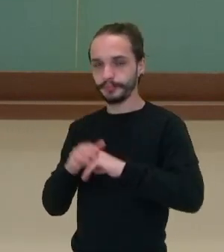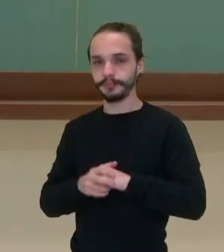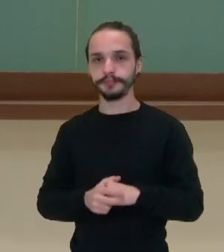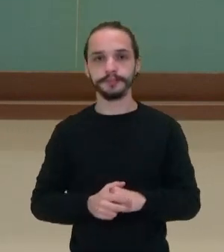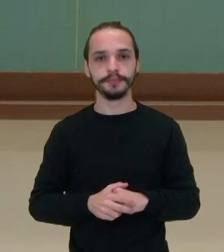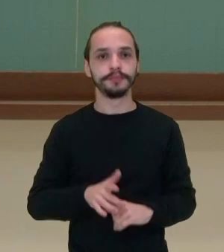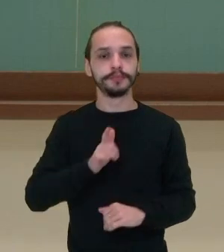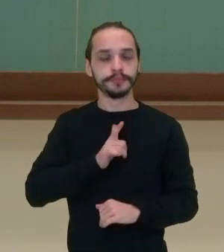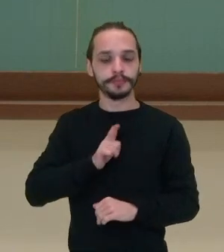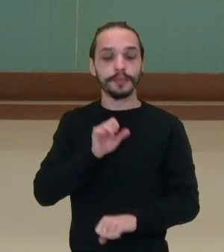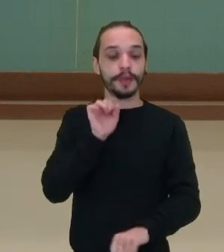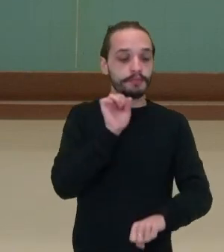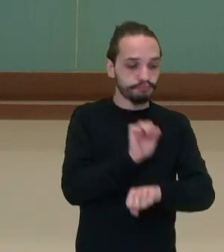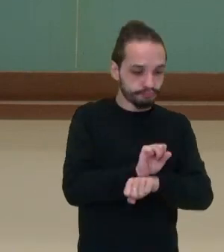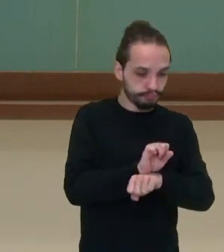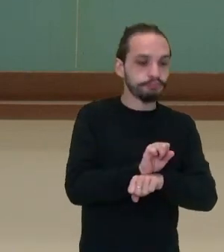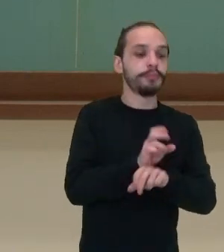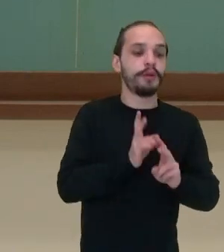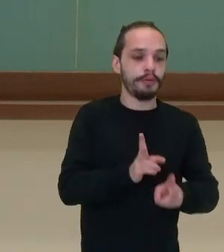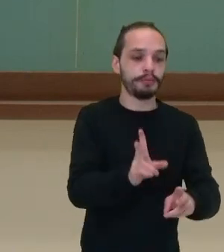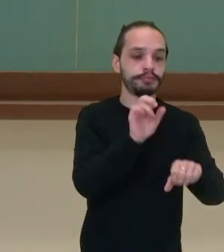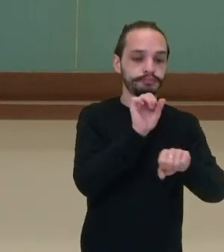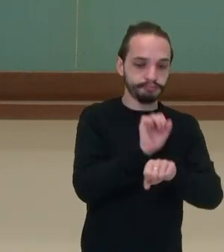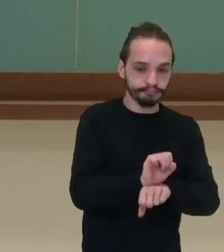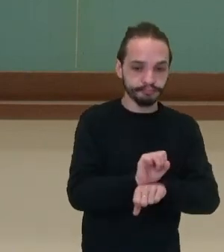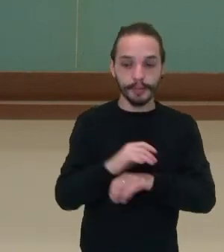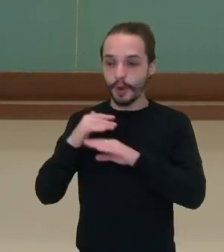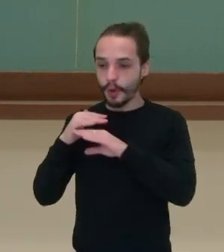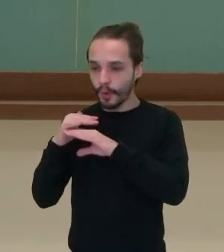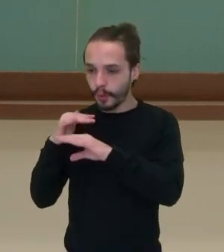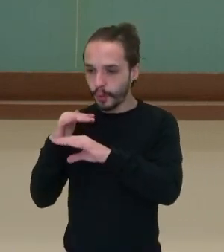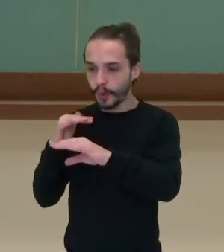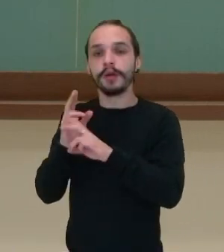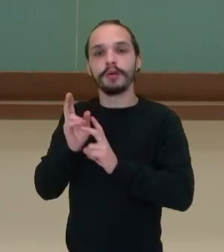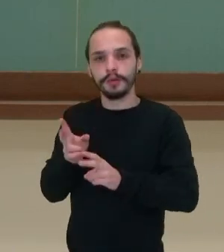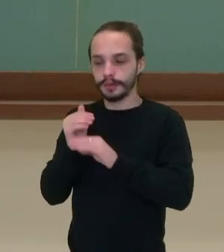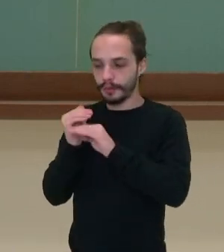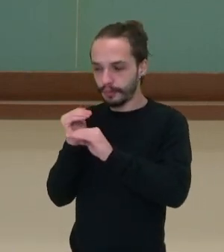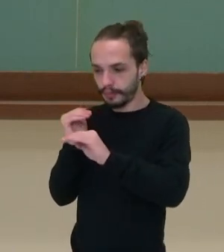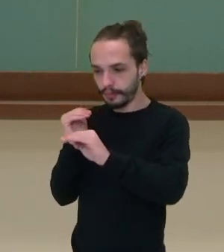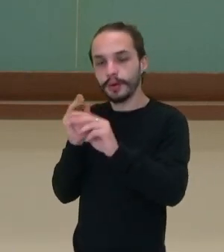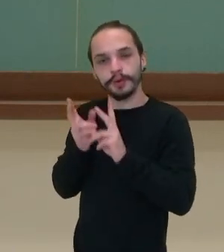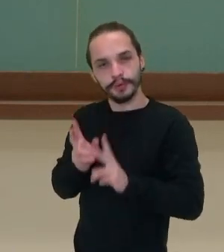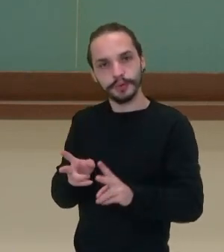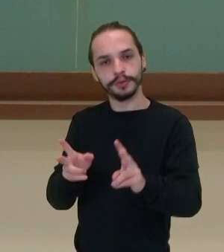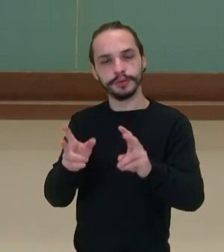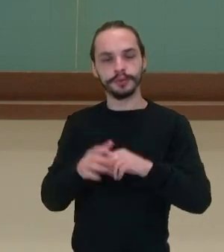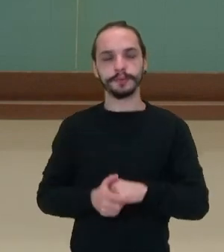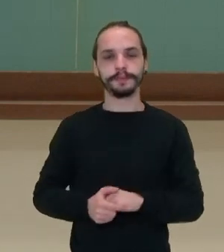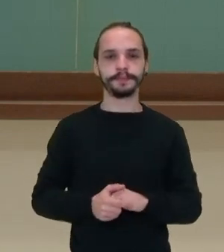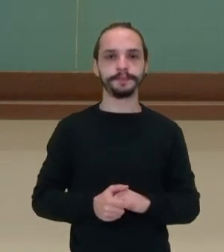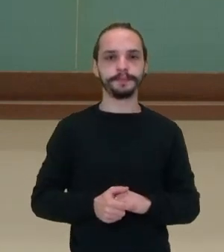repouso, permanece em repouso, beleza. E que está em movimento retilíneo e uniforme.